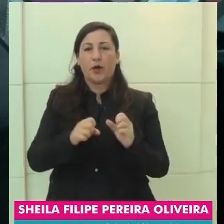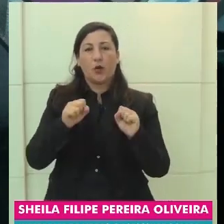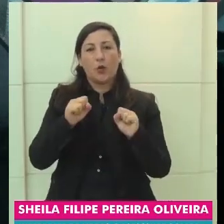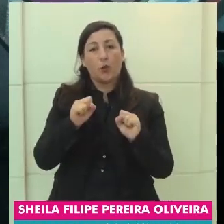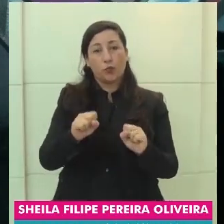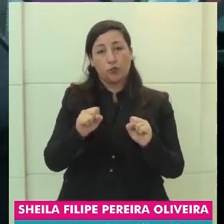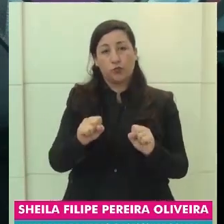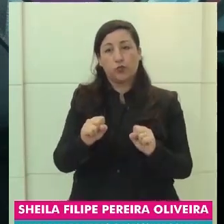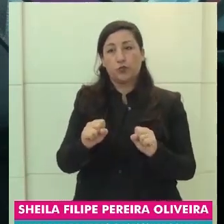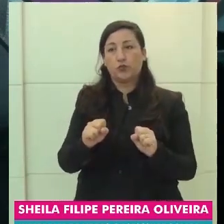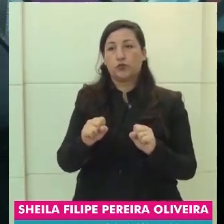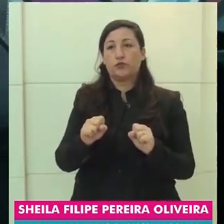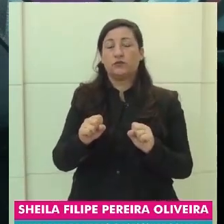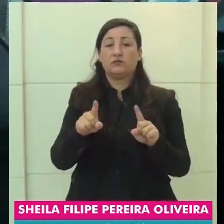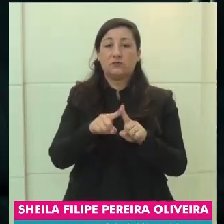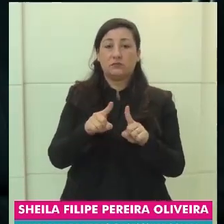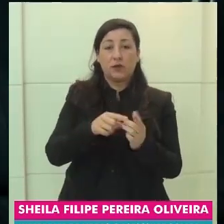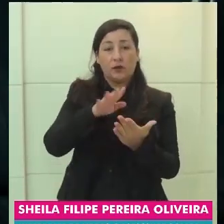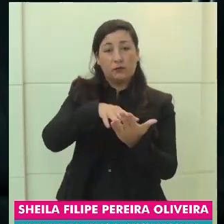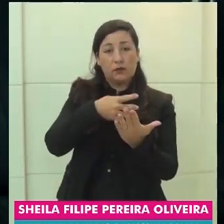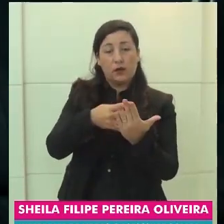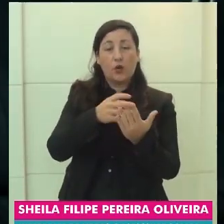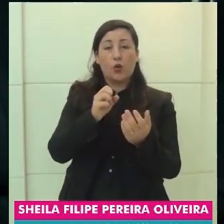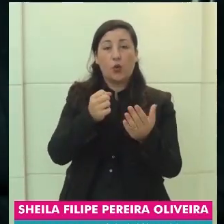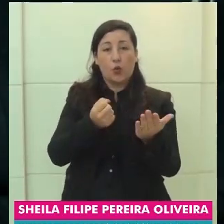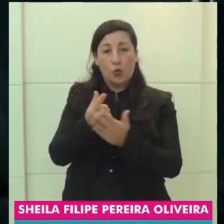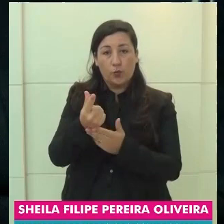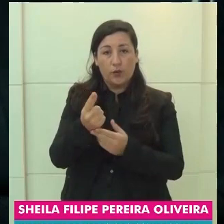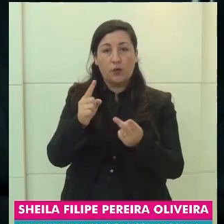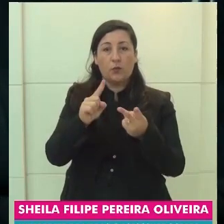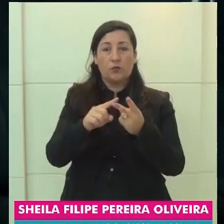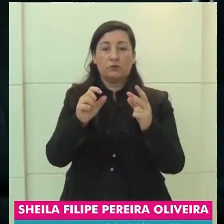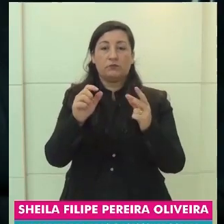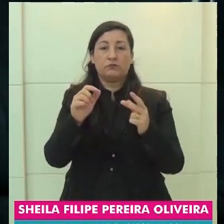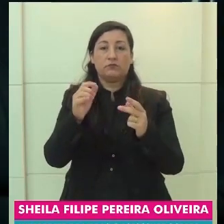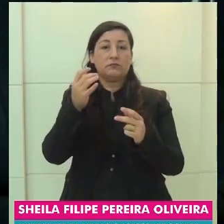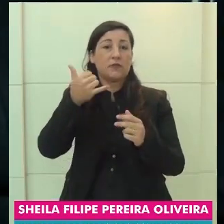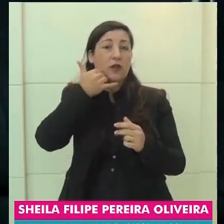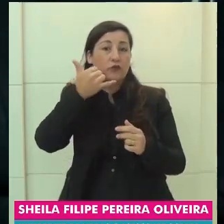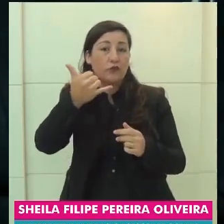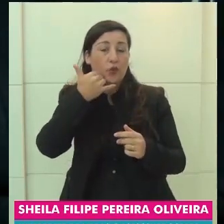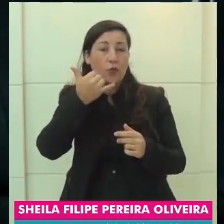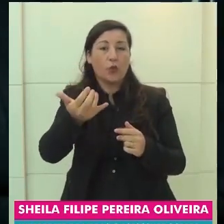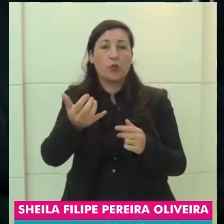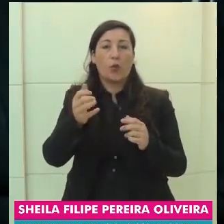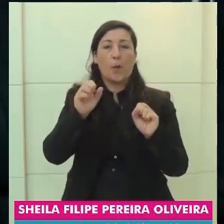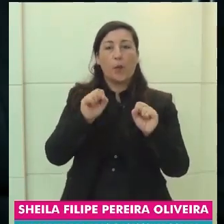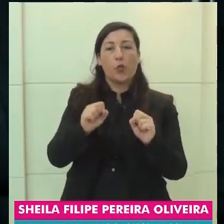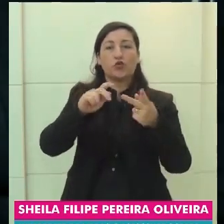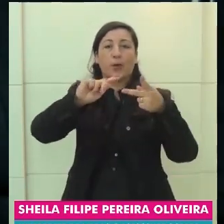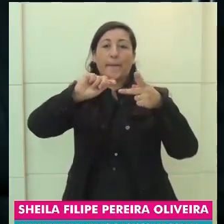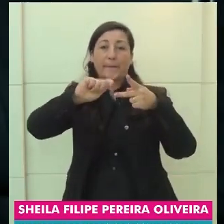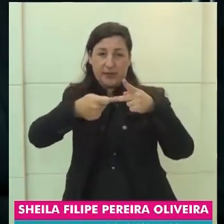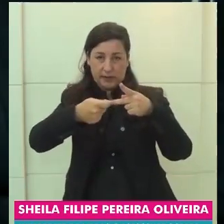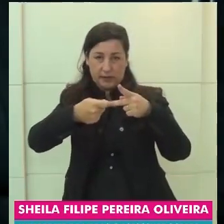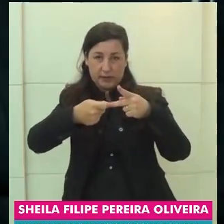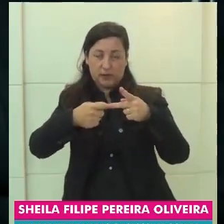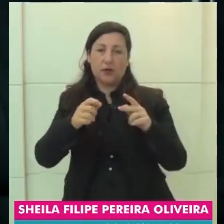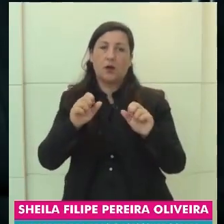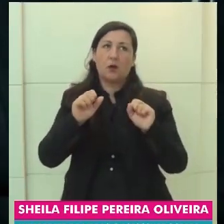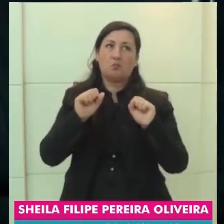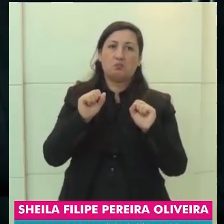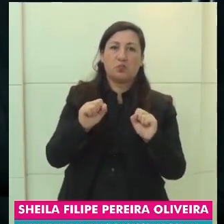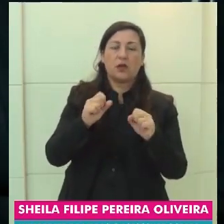telefone, né? Que as pessoas entram em contato com a gente. Tem pessoas que mandam o Pix, a gente vai lá e entrega no